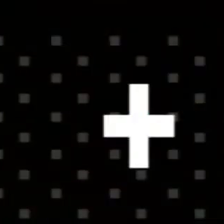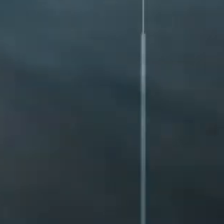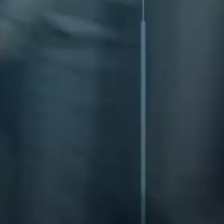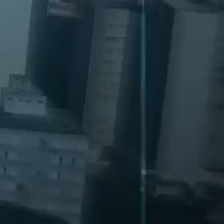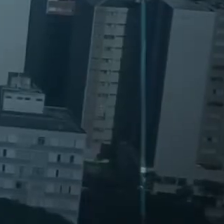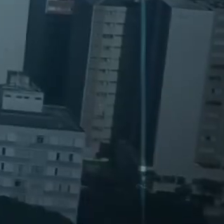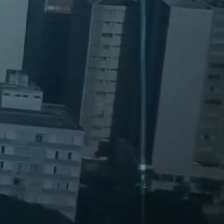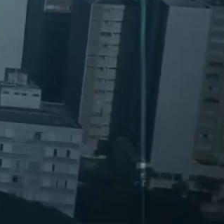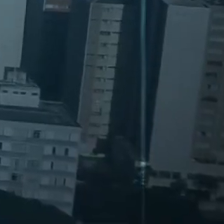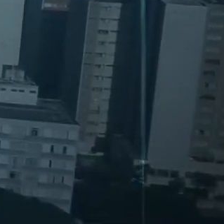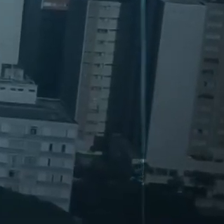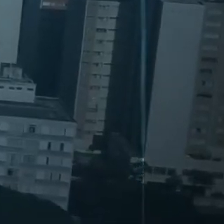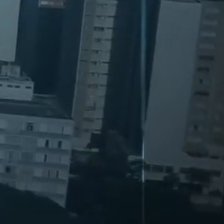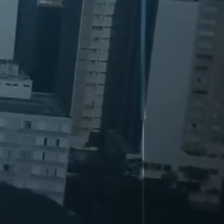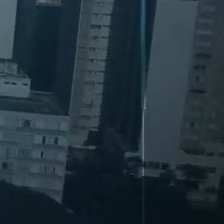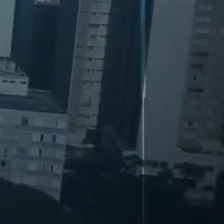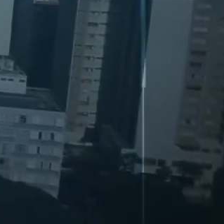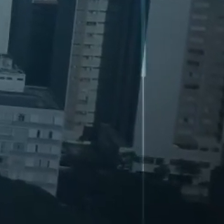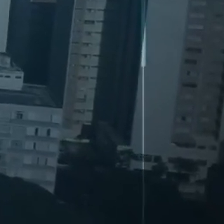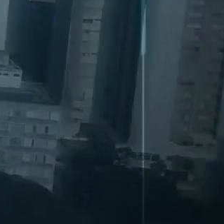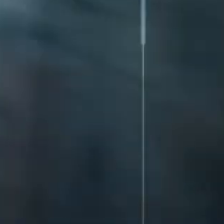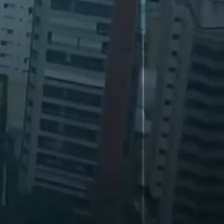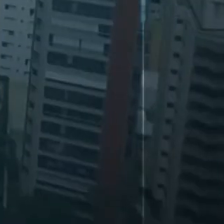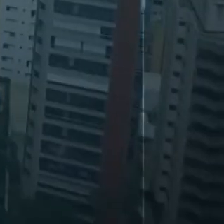Governo Federal.